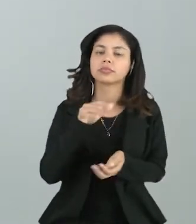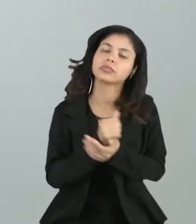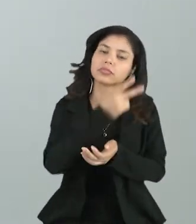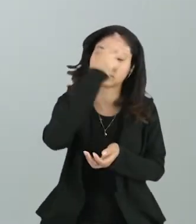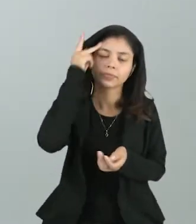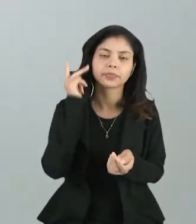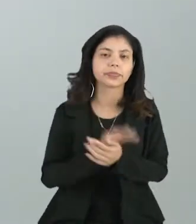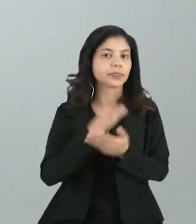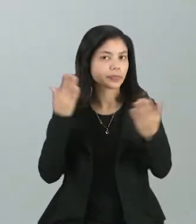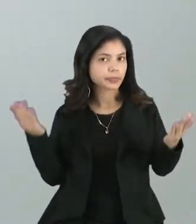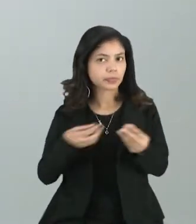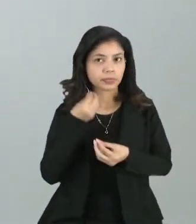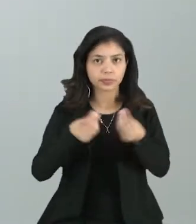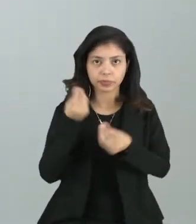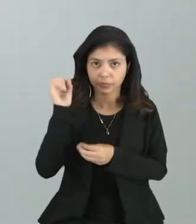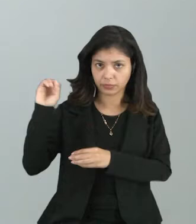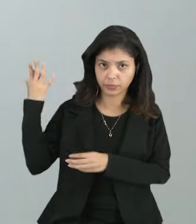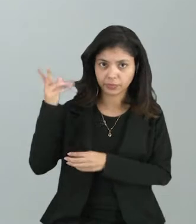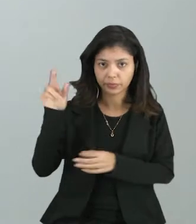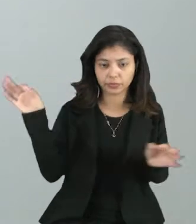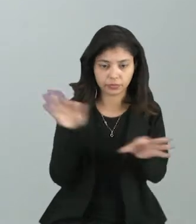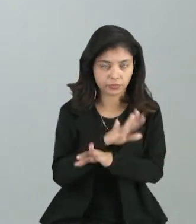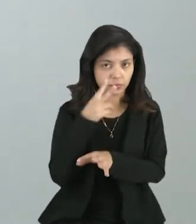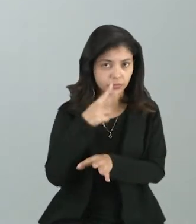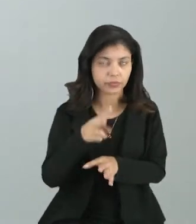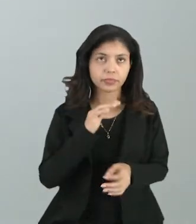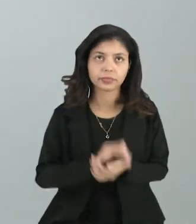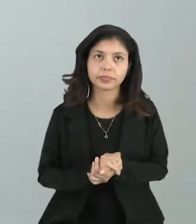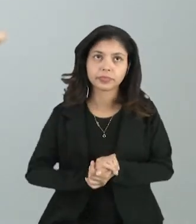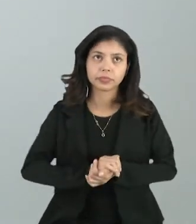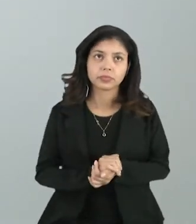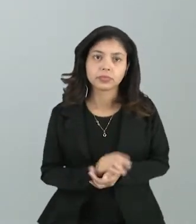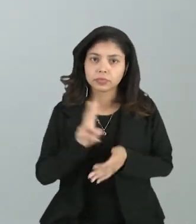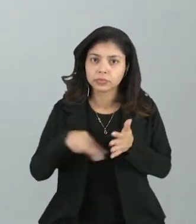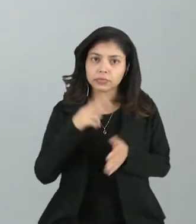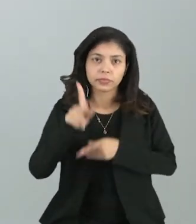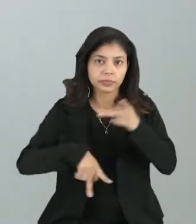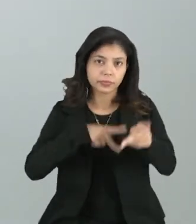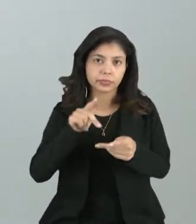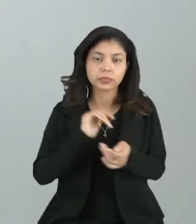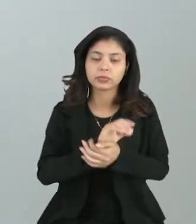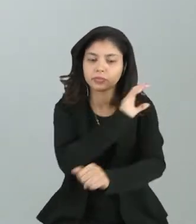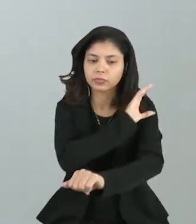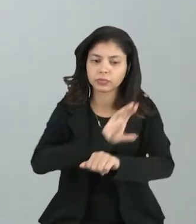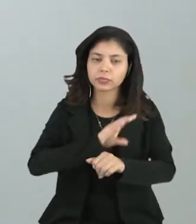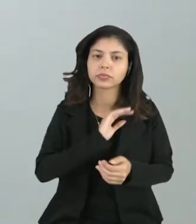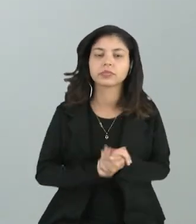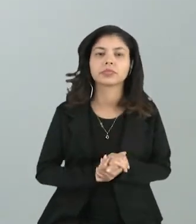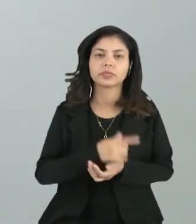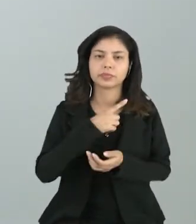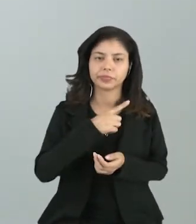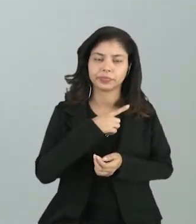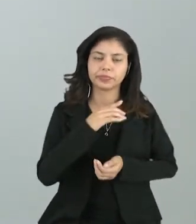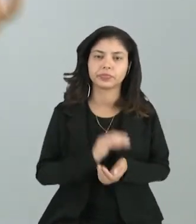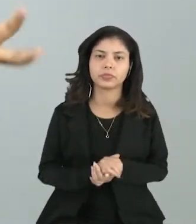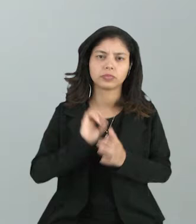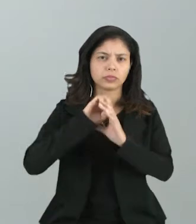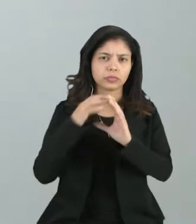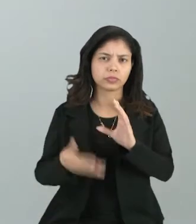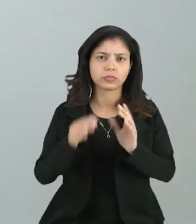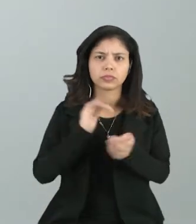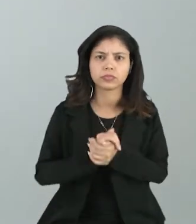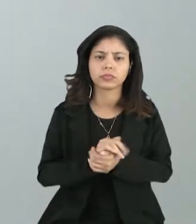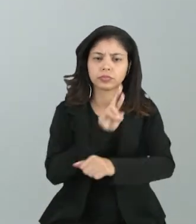pessoa. Então, como a gente acabou de ver, a dança, para alguns povos, para algumas culturas, elas têm